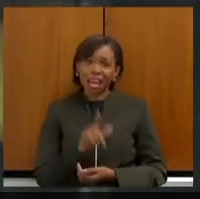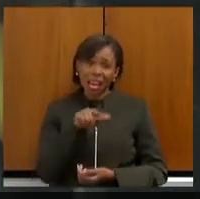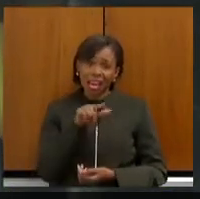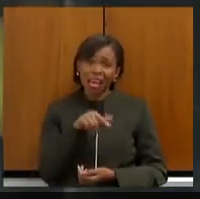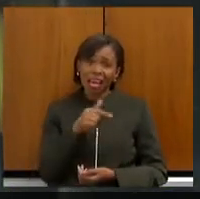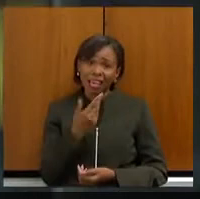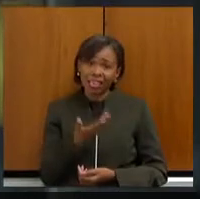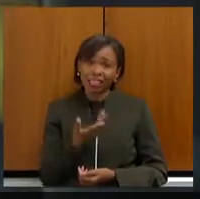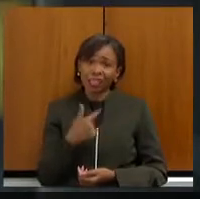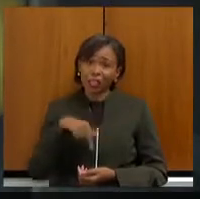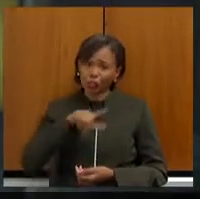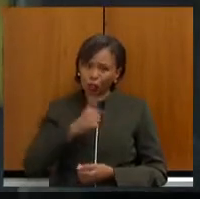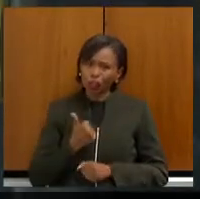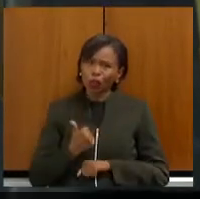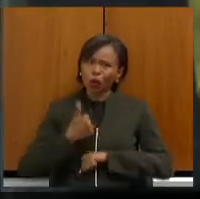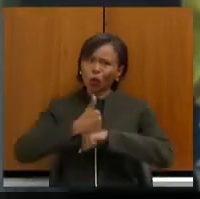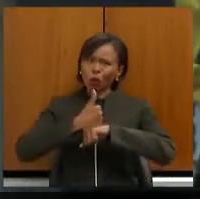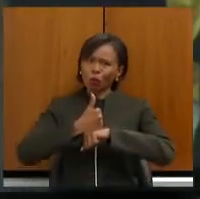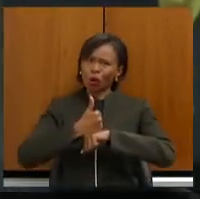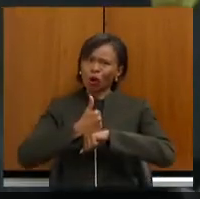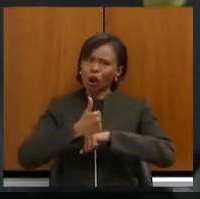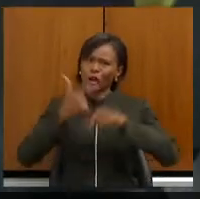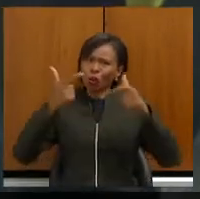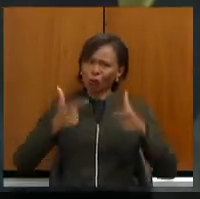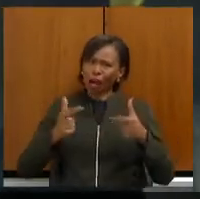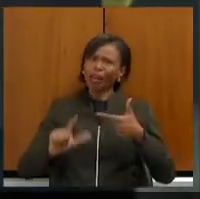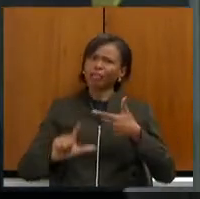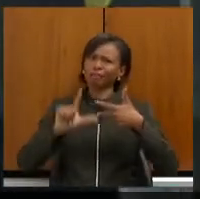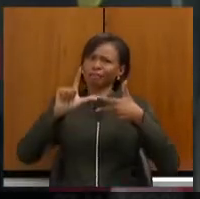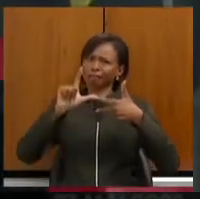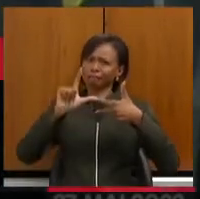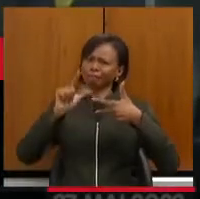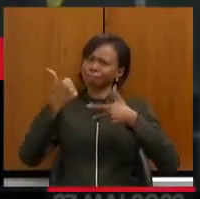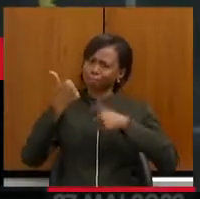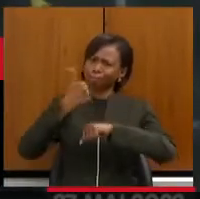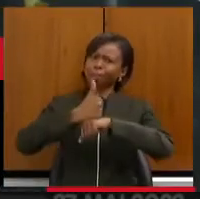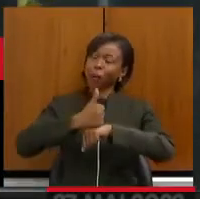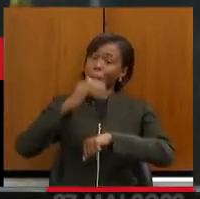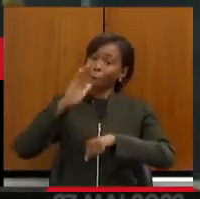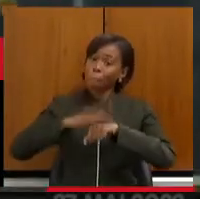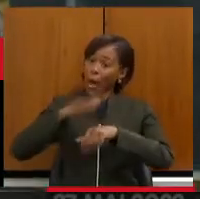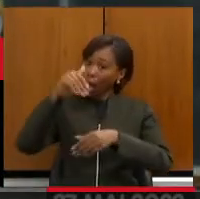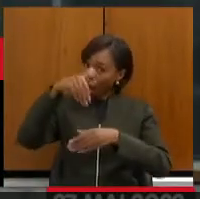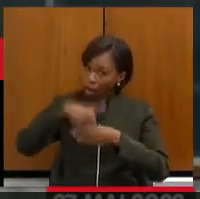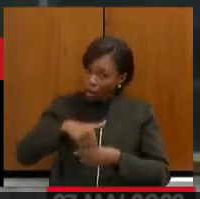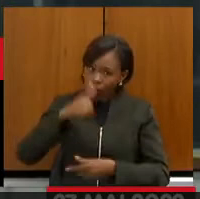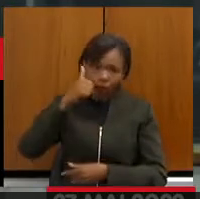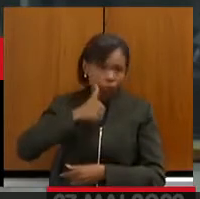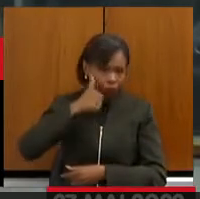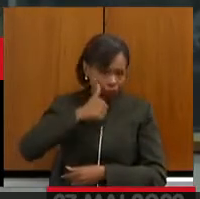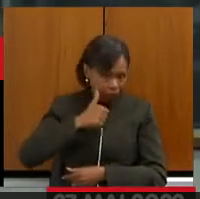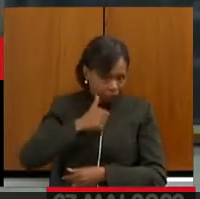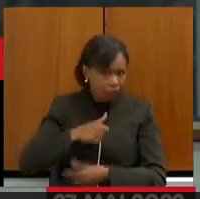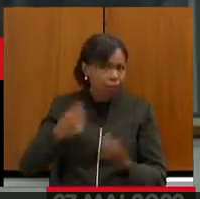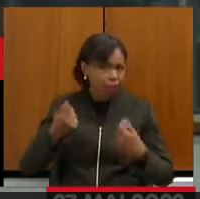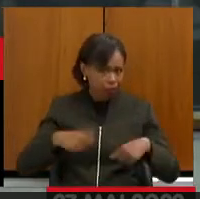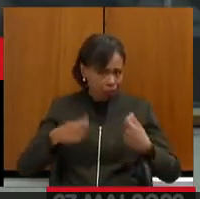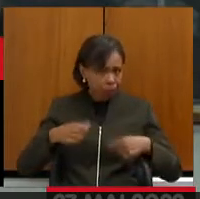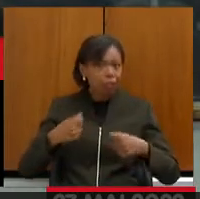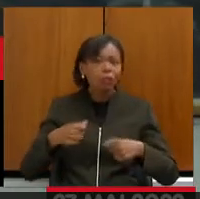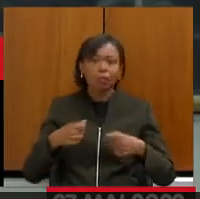vamos ocupar a alma legislativo votar em mulheres mas mulheres que tem um pauta